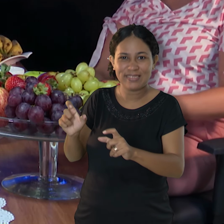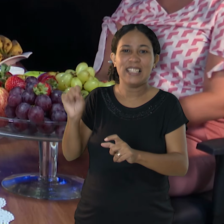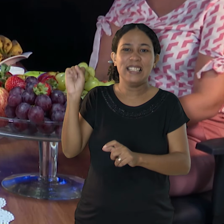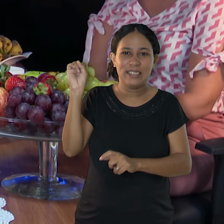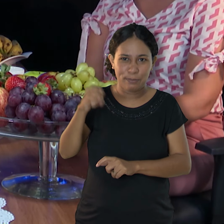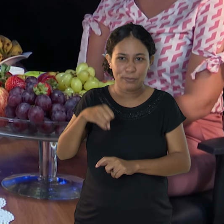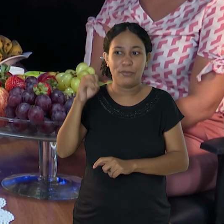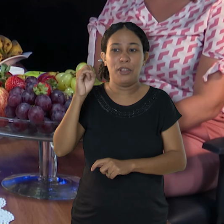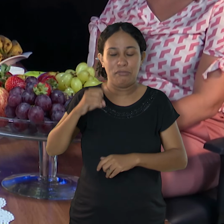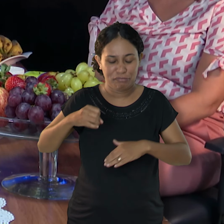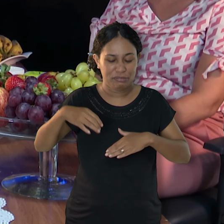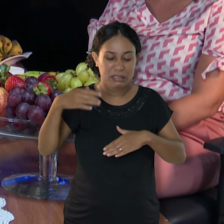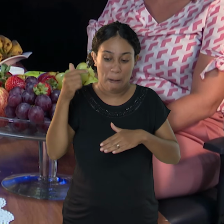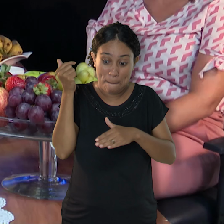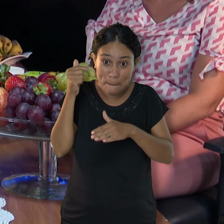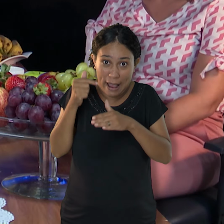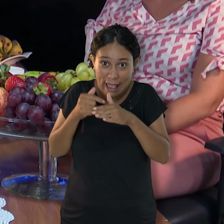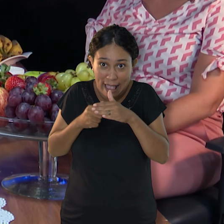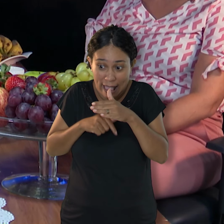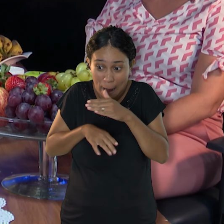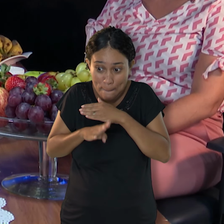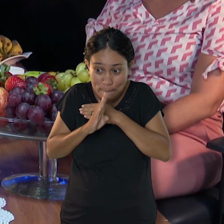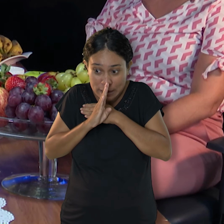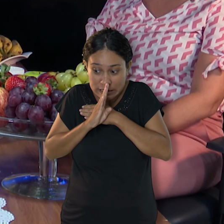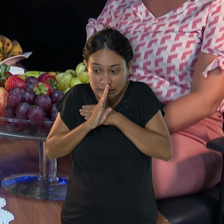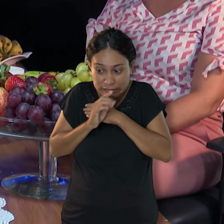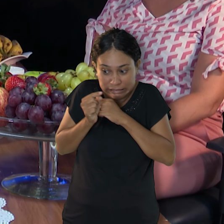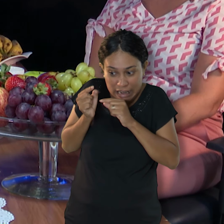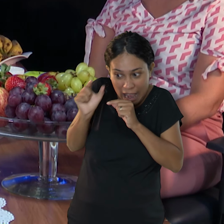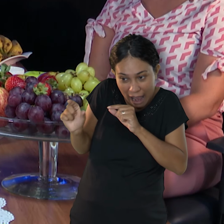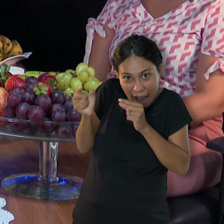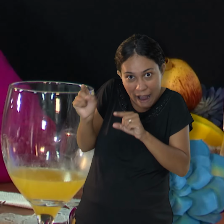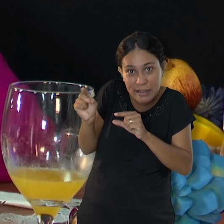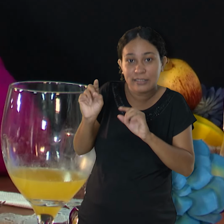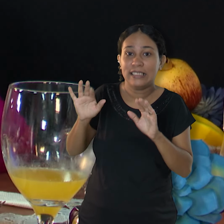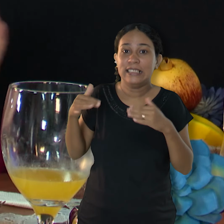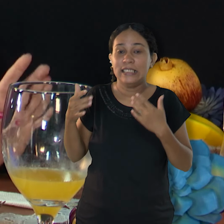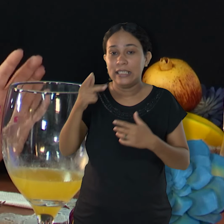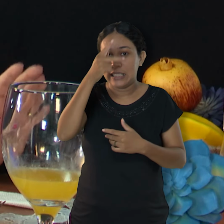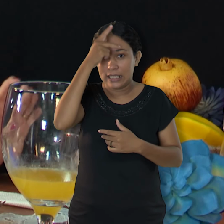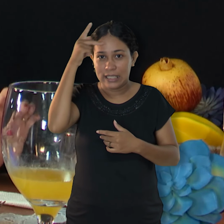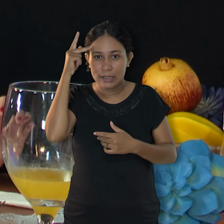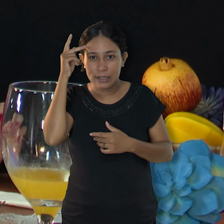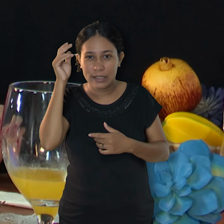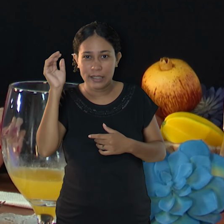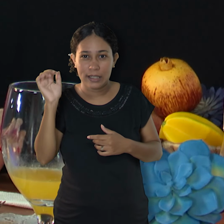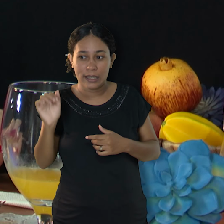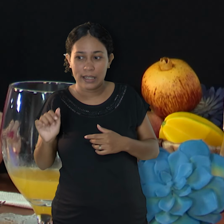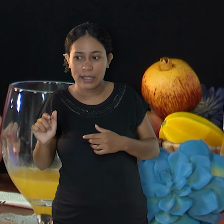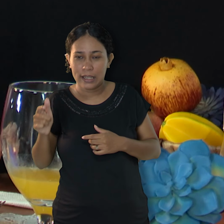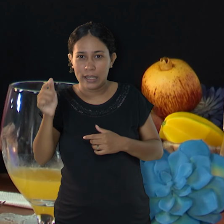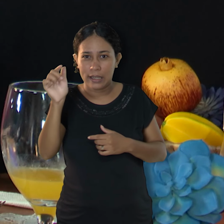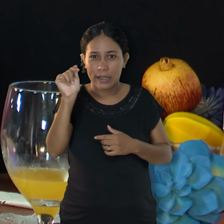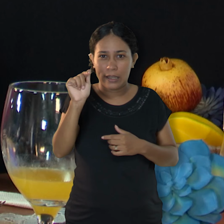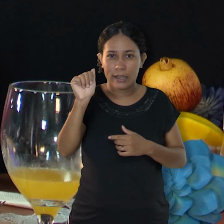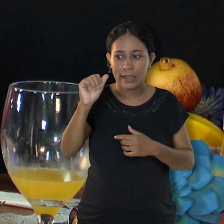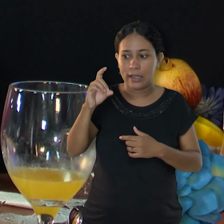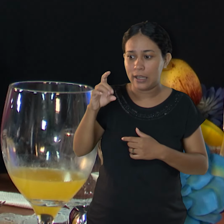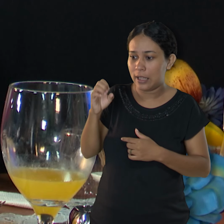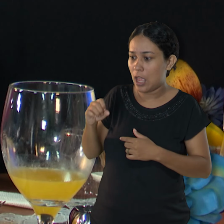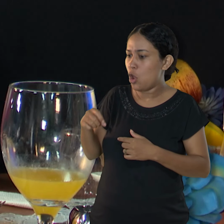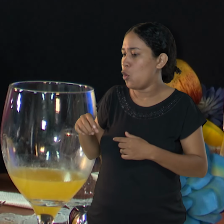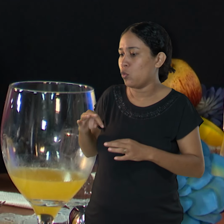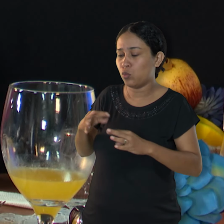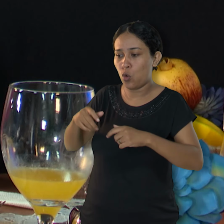e silenciosamente. Então, assim, e aí, é o quê? É a pessoa que, a GAD, todo mundo recebia GAD porque todo mundo julgava. Botou mais um